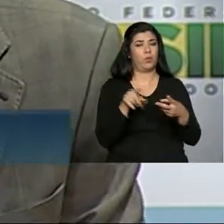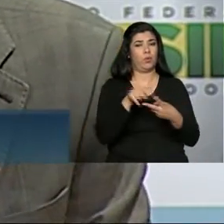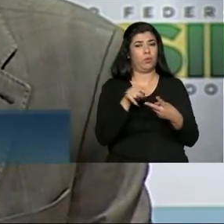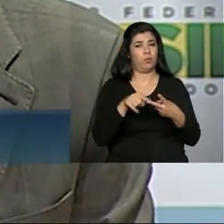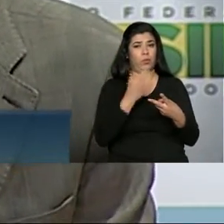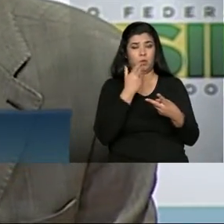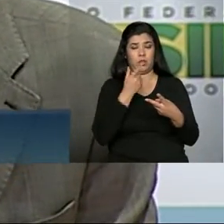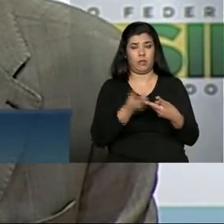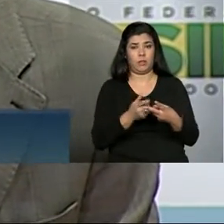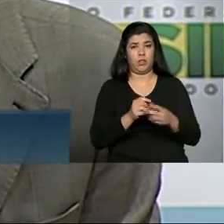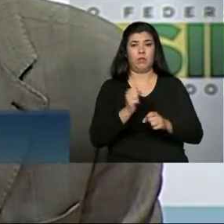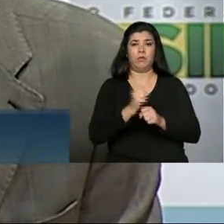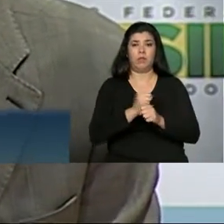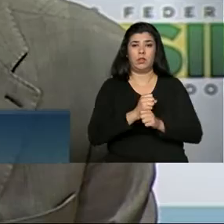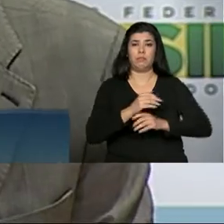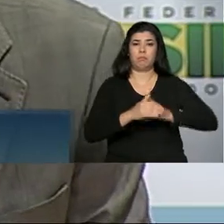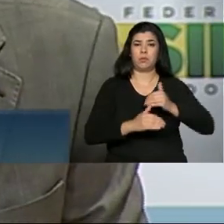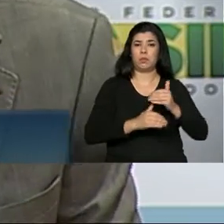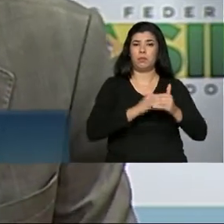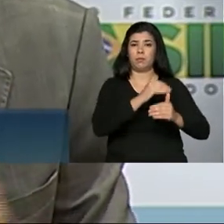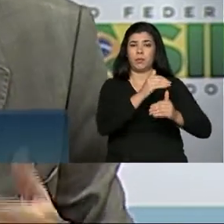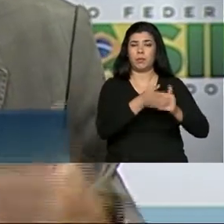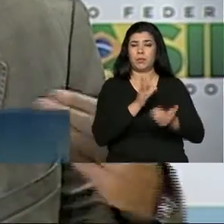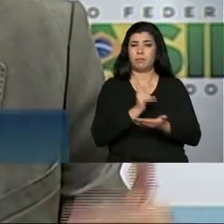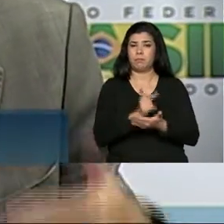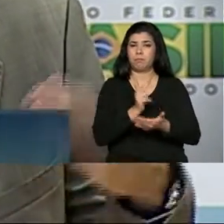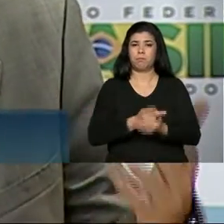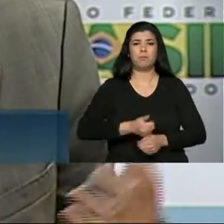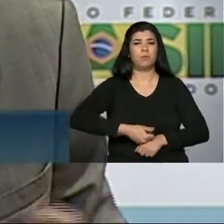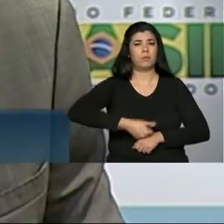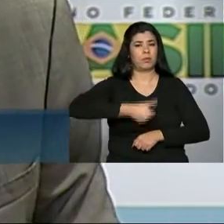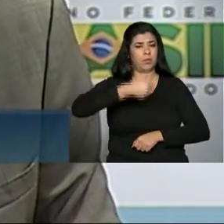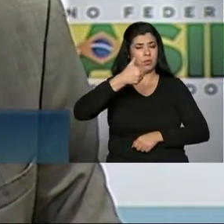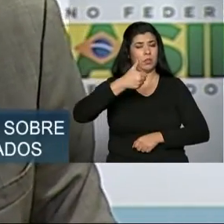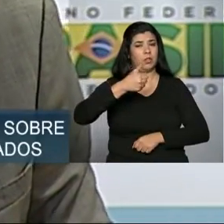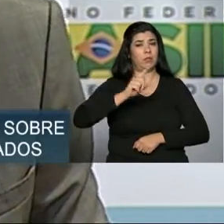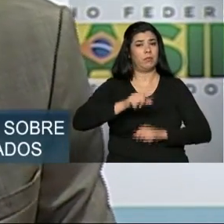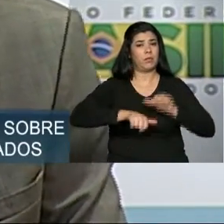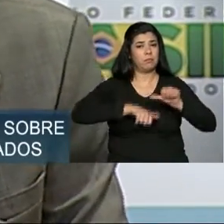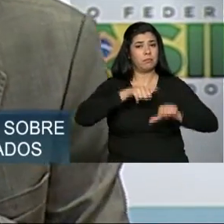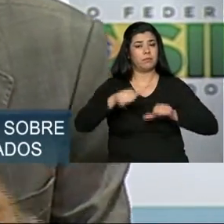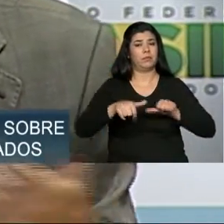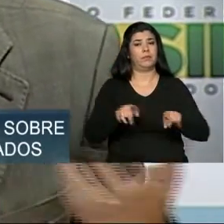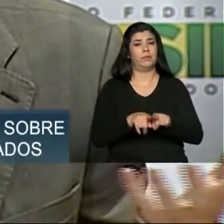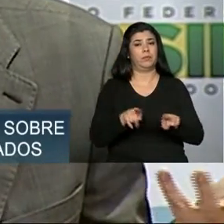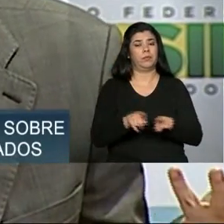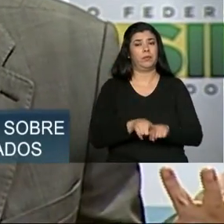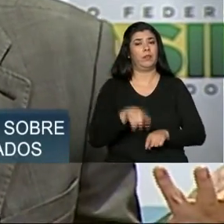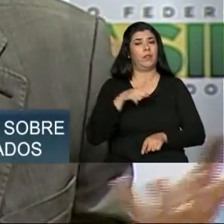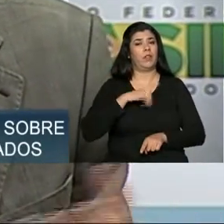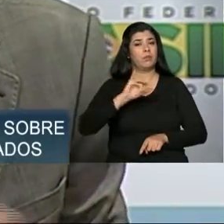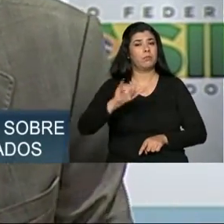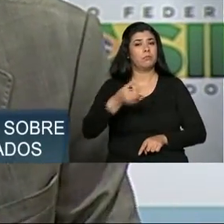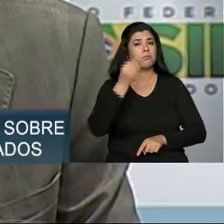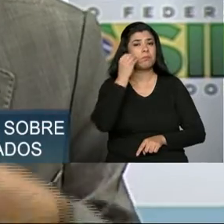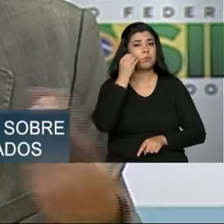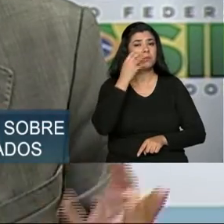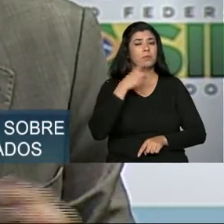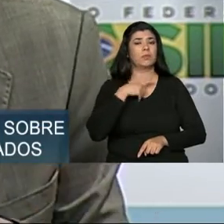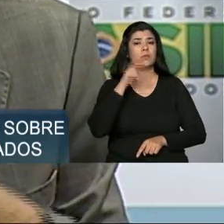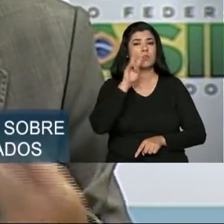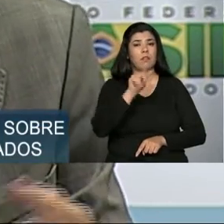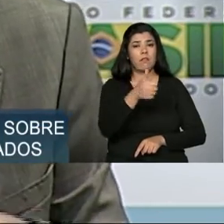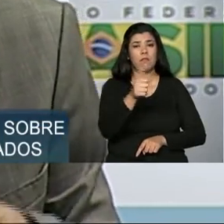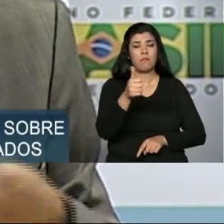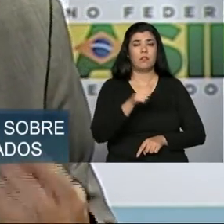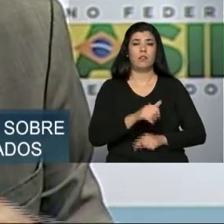atual, ano a ano. E isso é muito importante porque nós vamos mudando. Enquanto isso, nós vamos ter a oportunidade de ter o